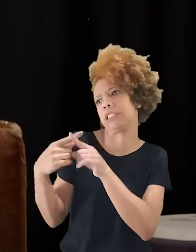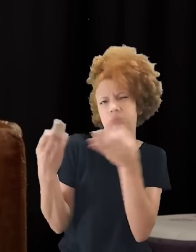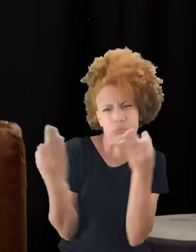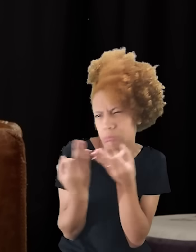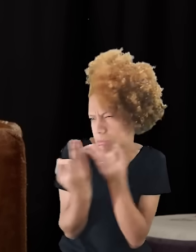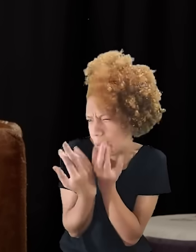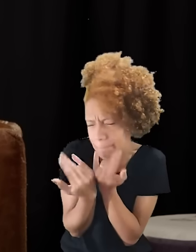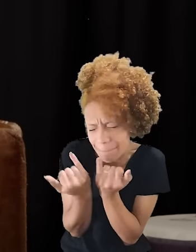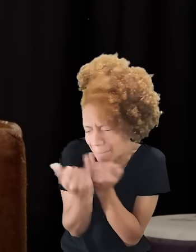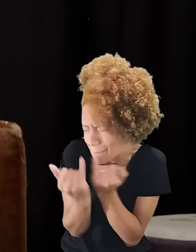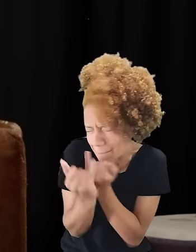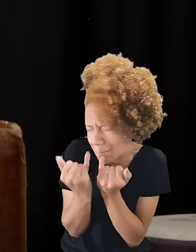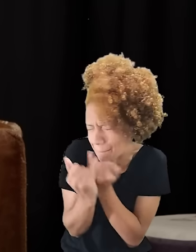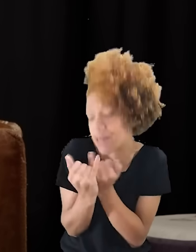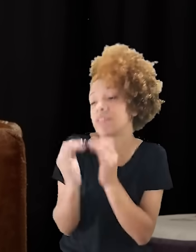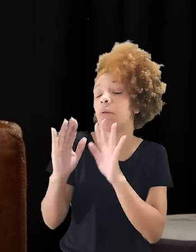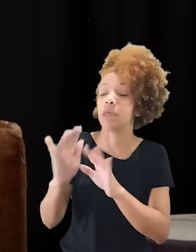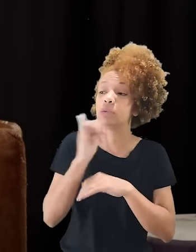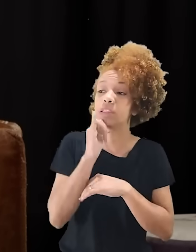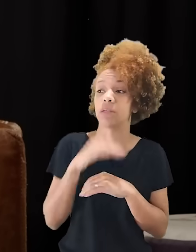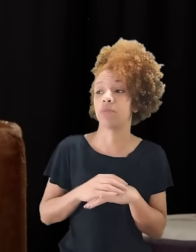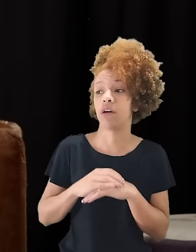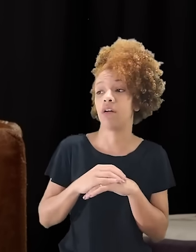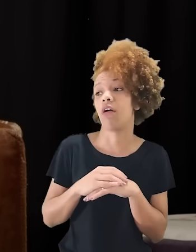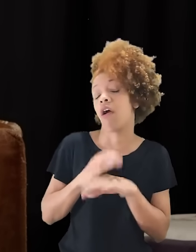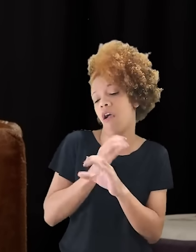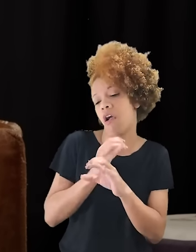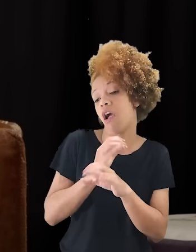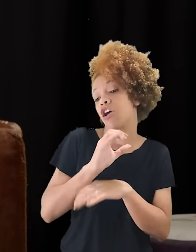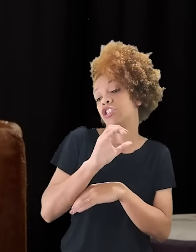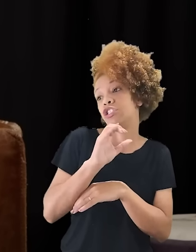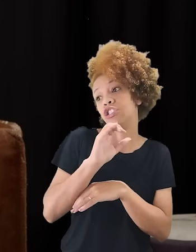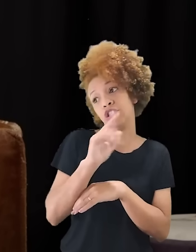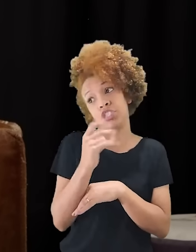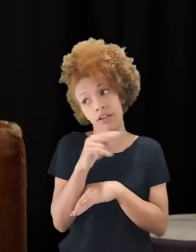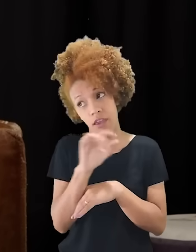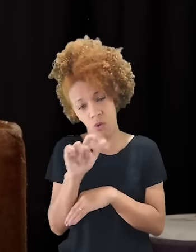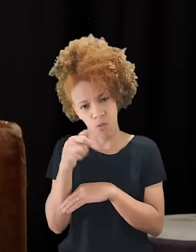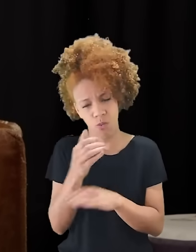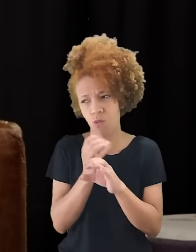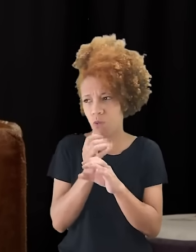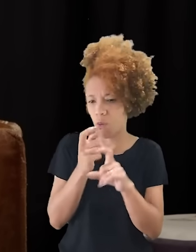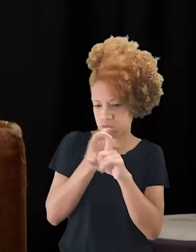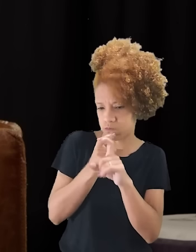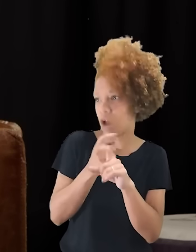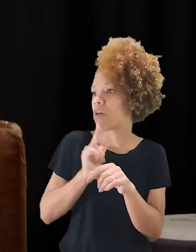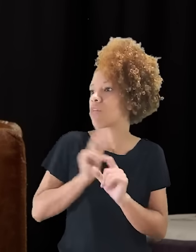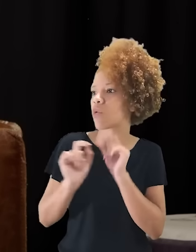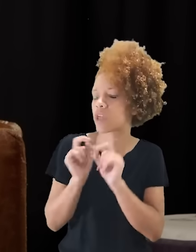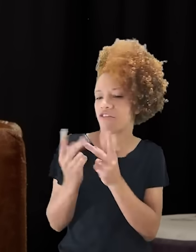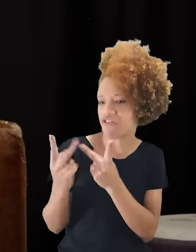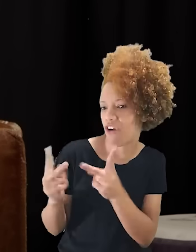né muito parecidas mas vou dar um exemplo a Chanel que é uma marca que ela perdura e vai continuar pro resto da vida ela era ela é hiper